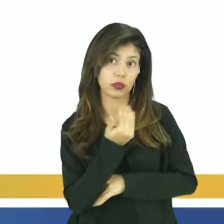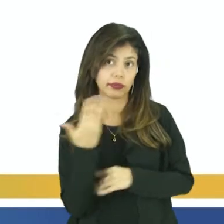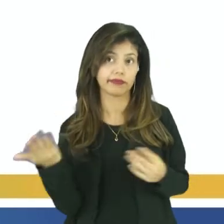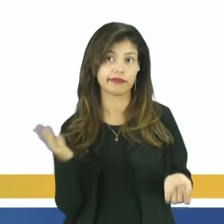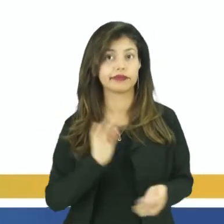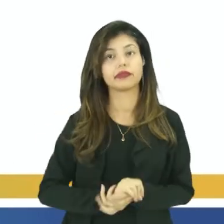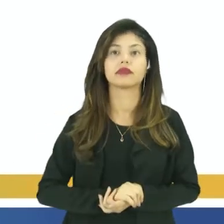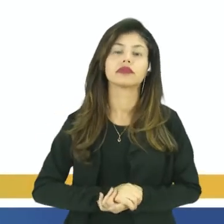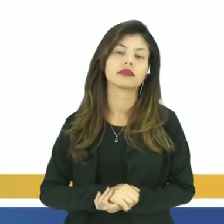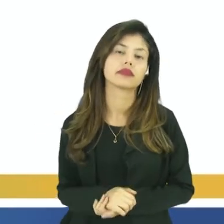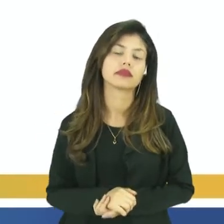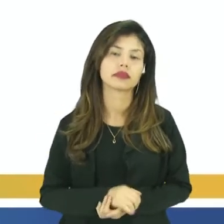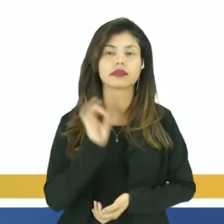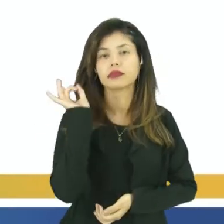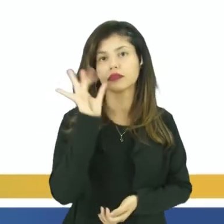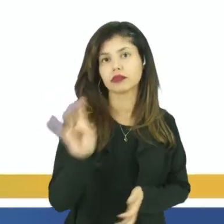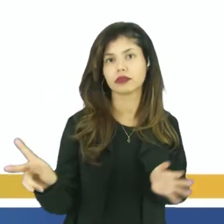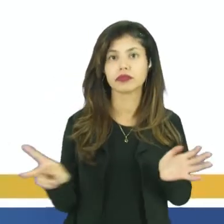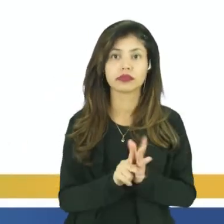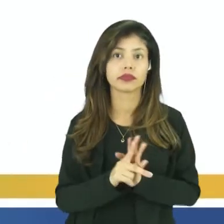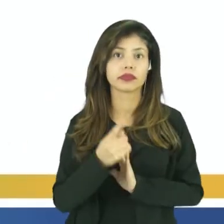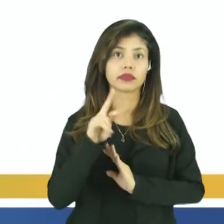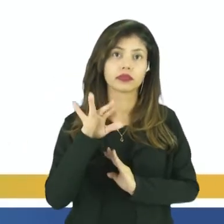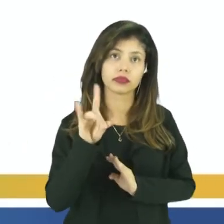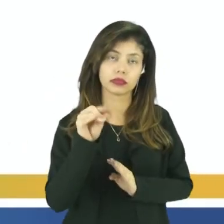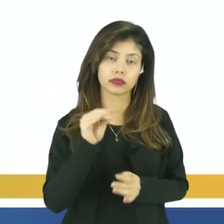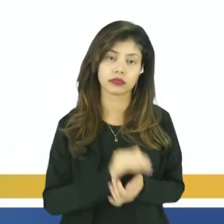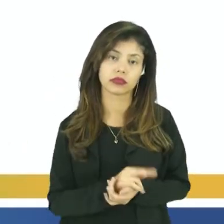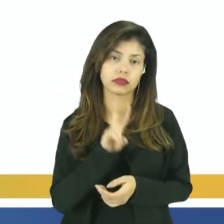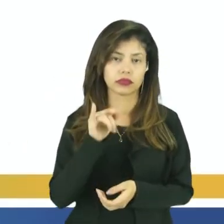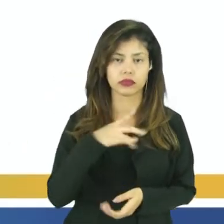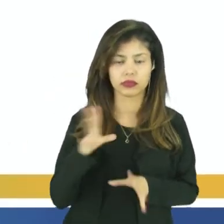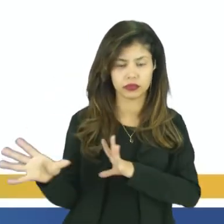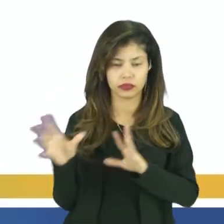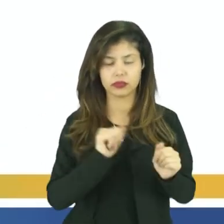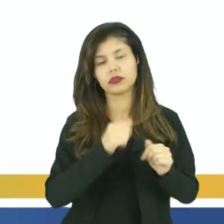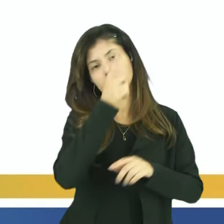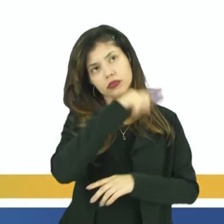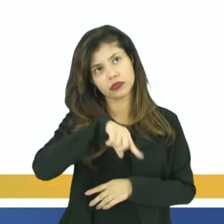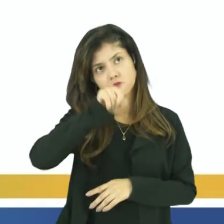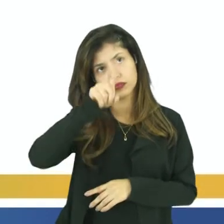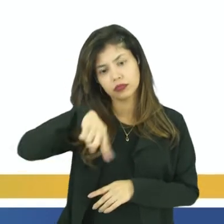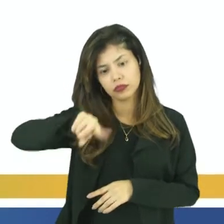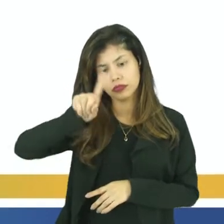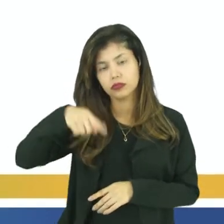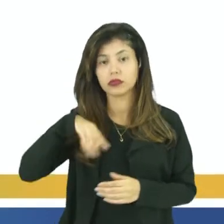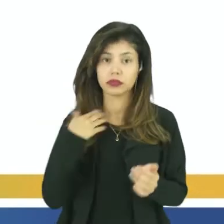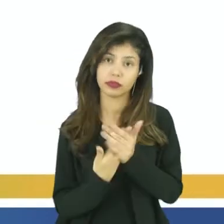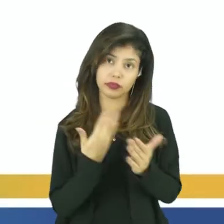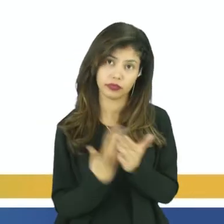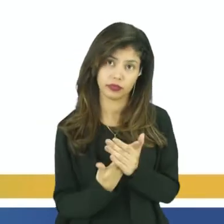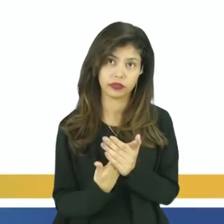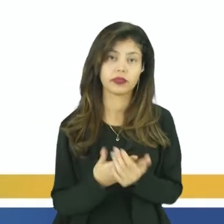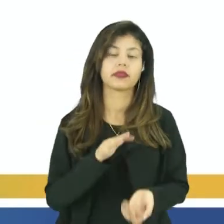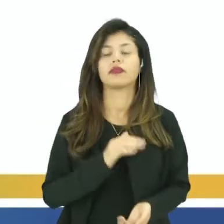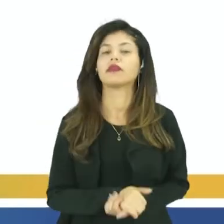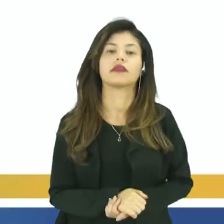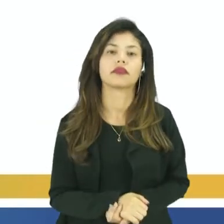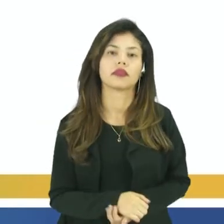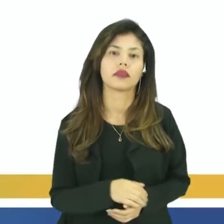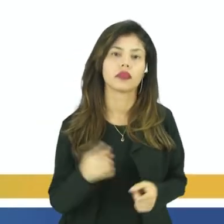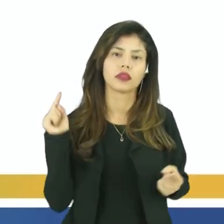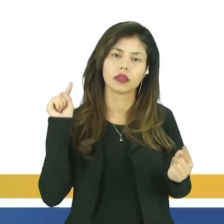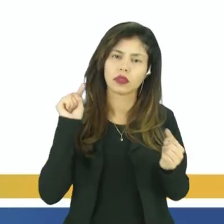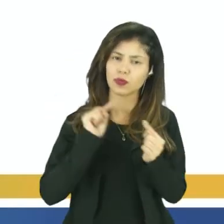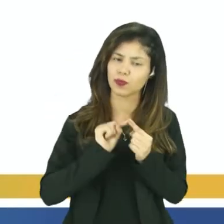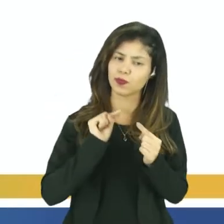consumida de cada produto. E aí você vai pegar esse gráfico e estudá-lo, né, de